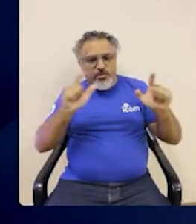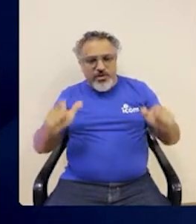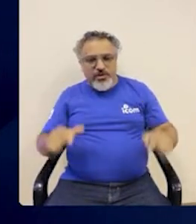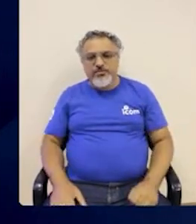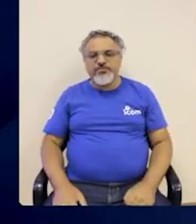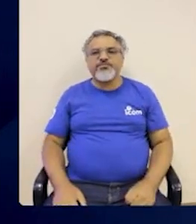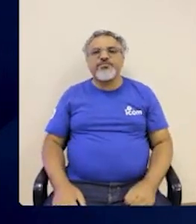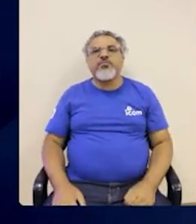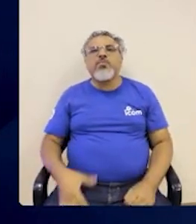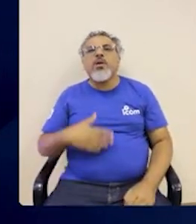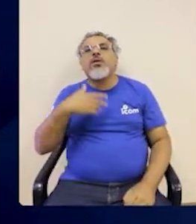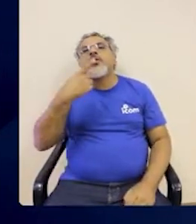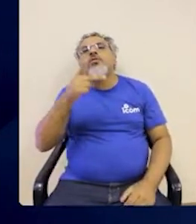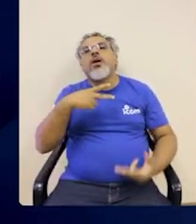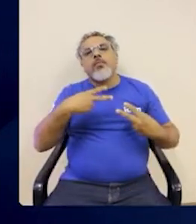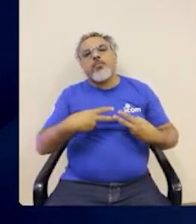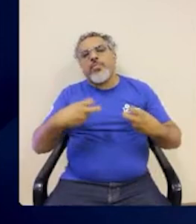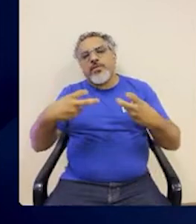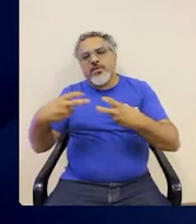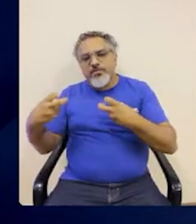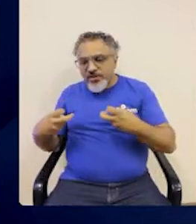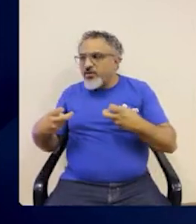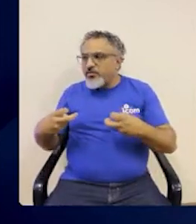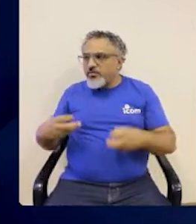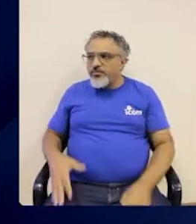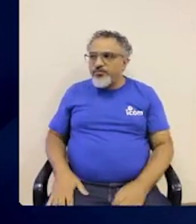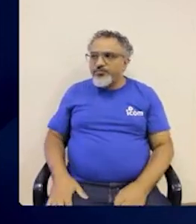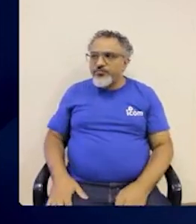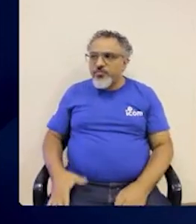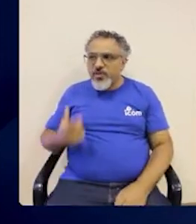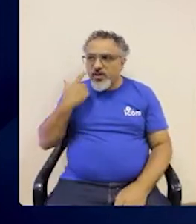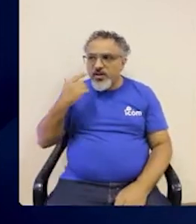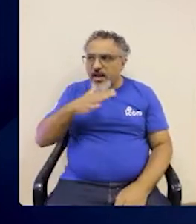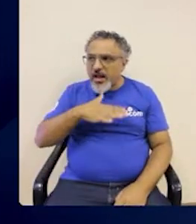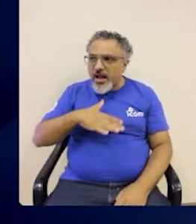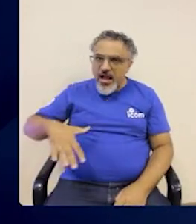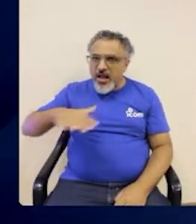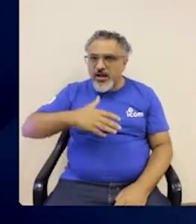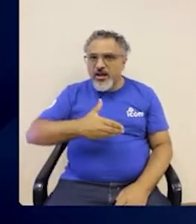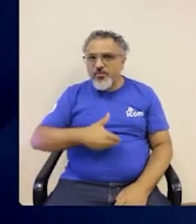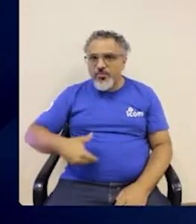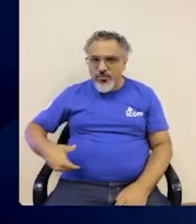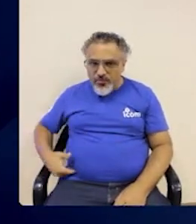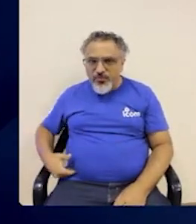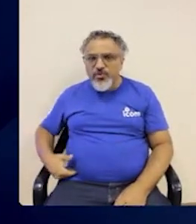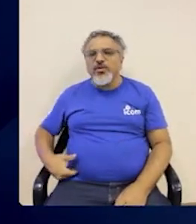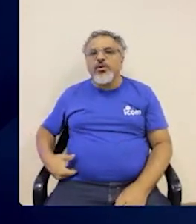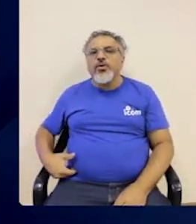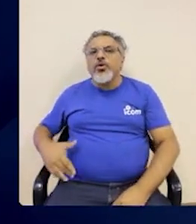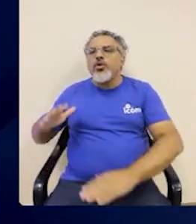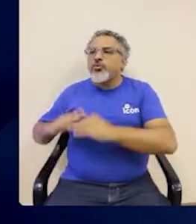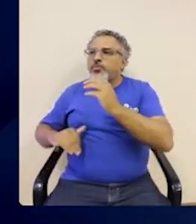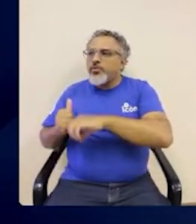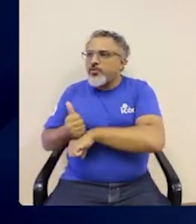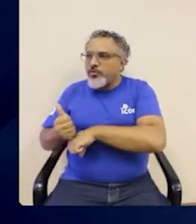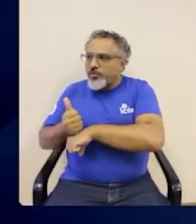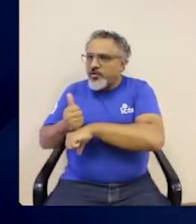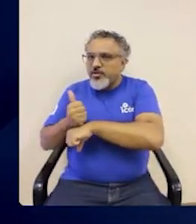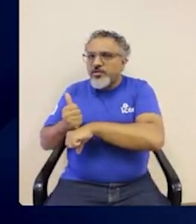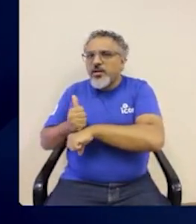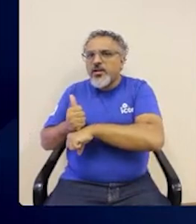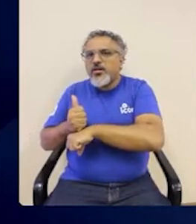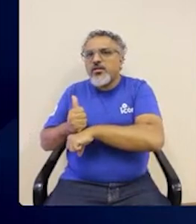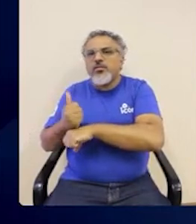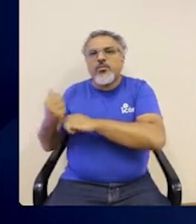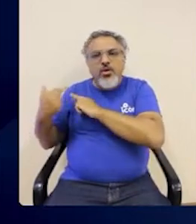relação à percepção, a gente vê que no serviço público, no sistema único, os profissionais eles têm uma autonomia muito